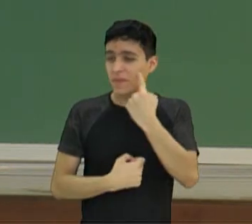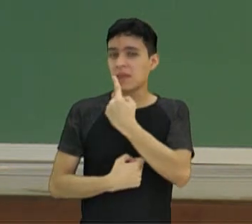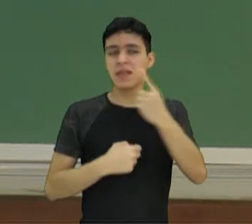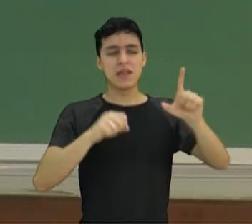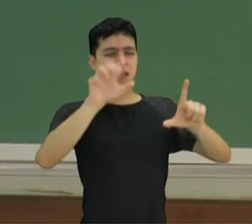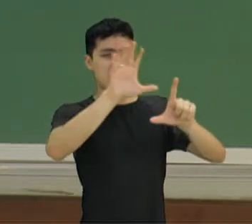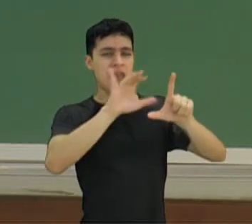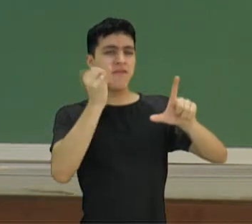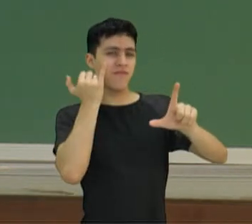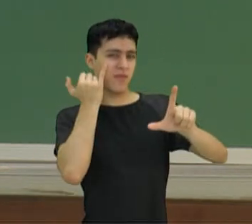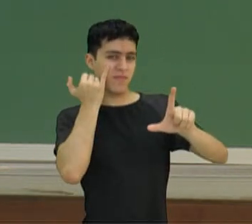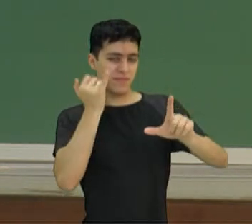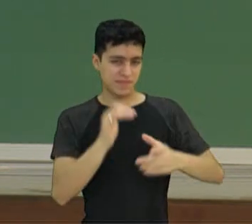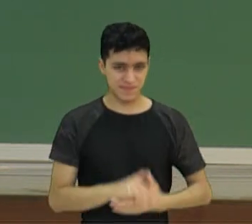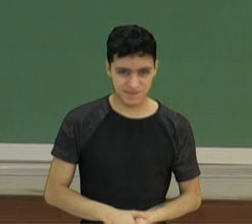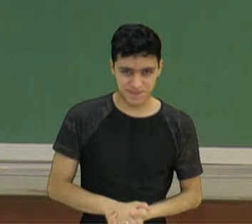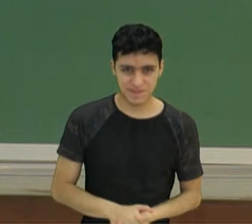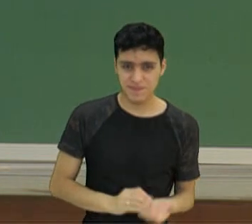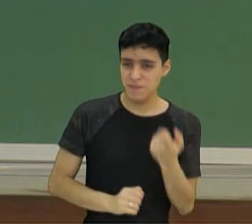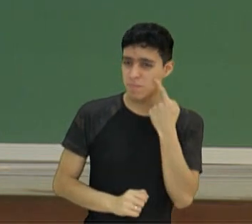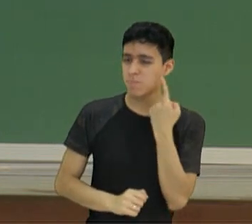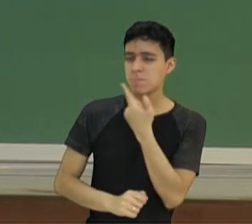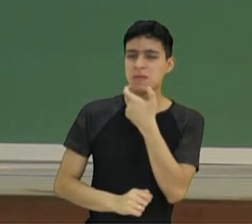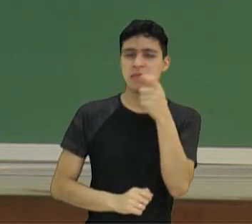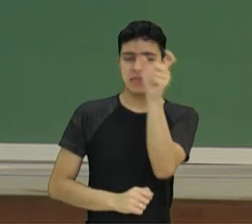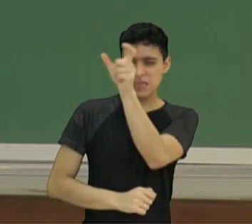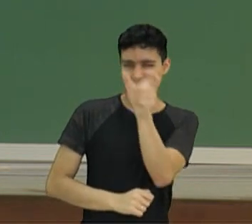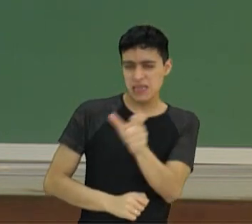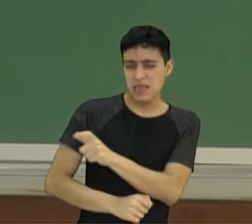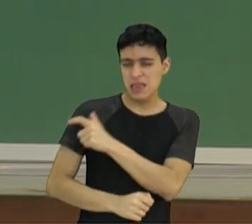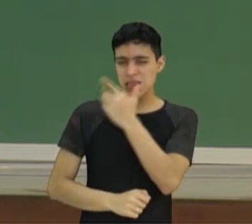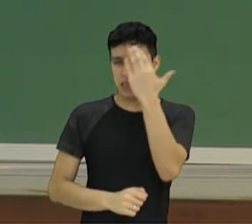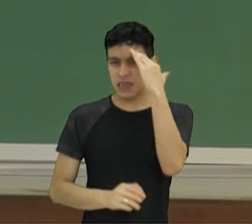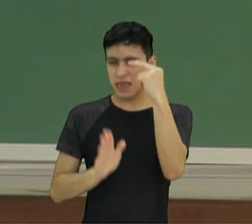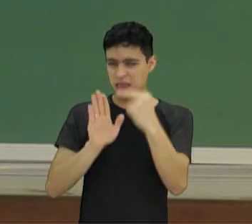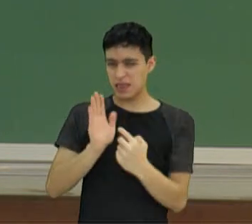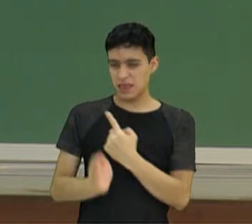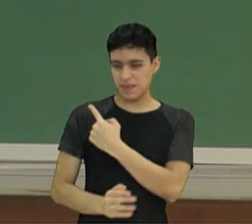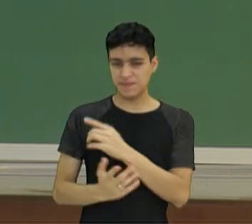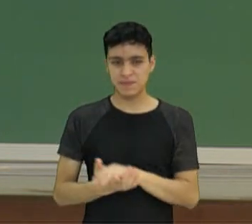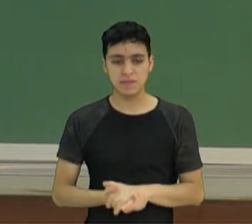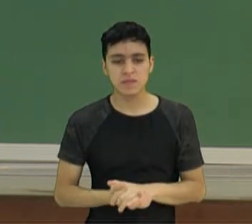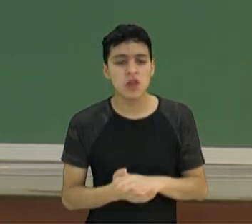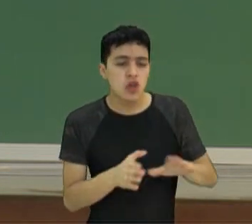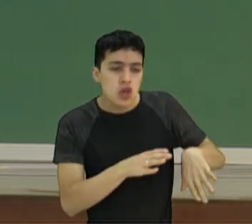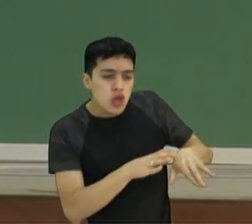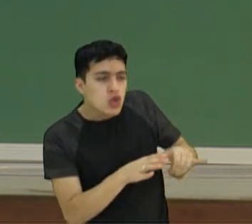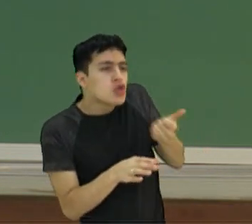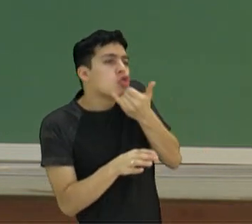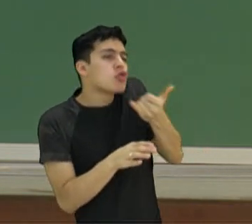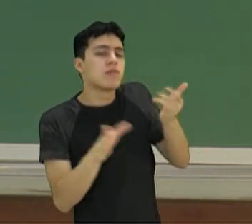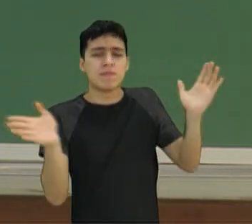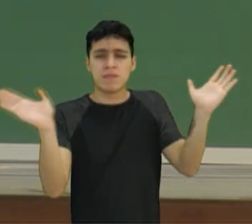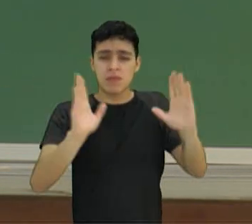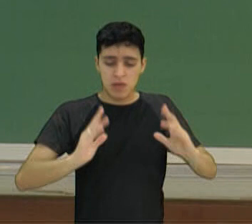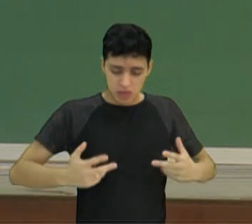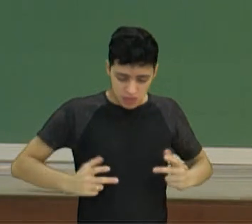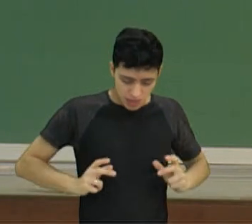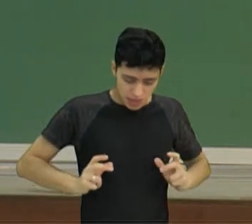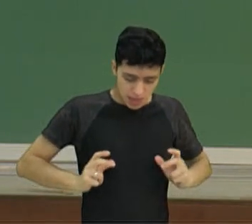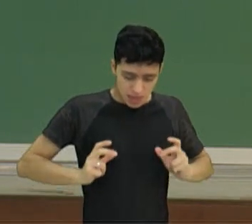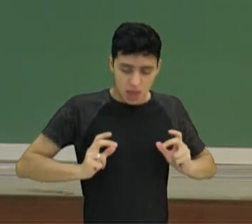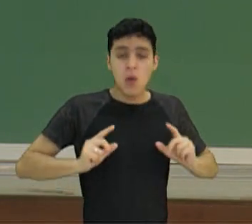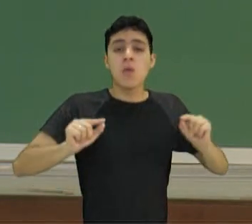No excuses. Mammograms save lives. Nada de desculpas. A mamografia,